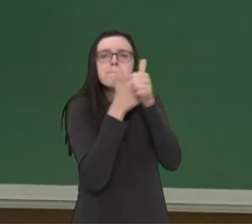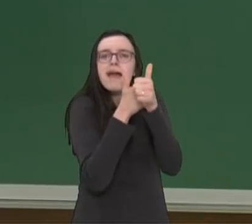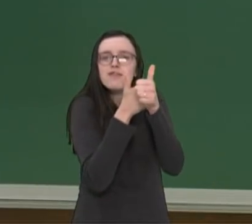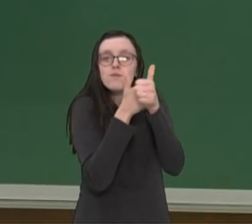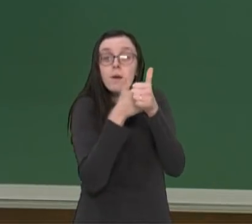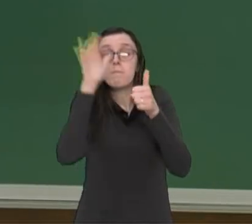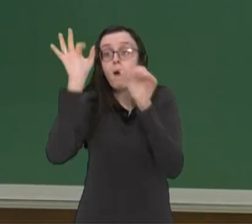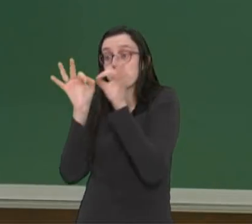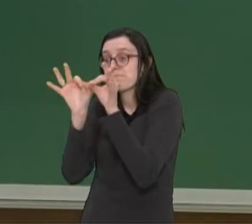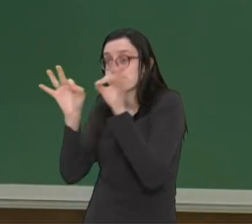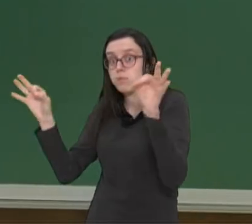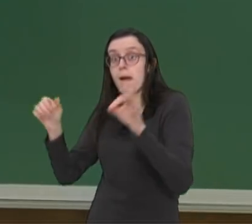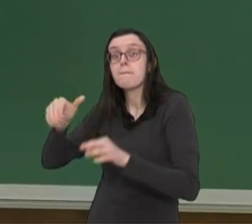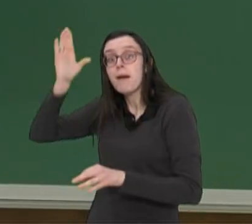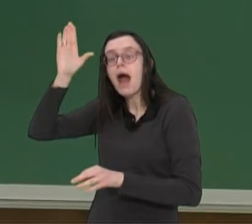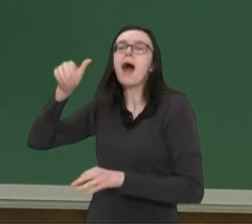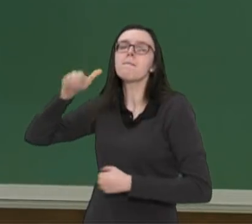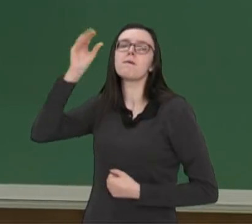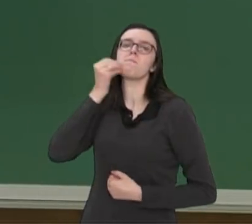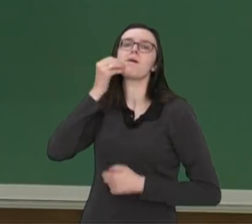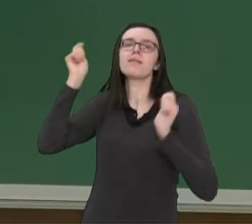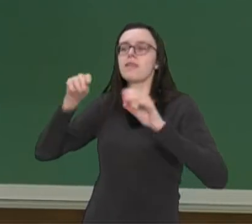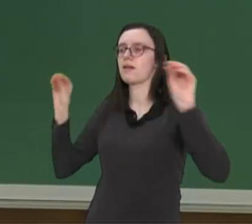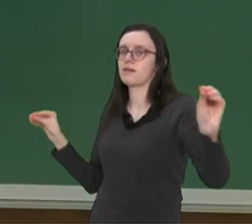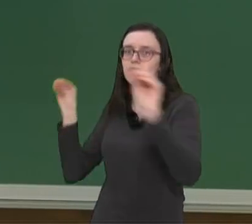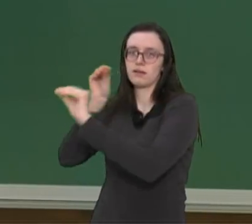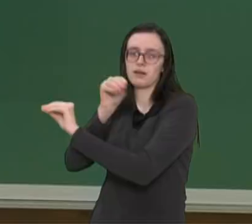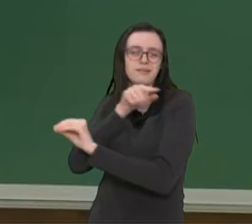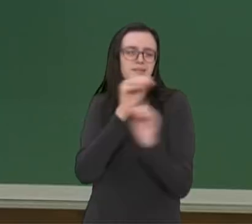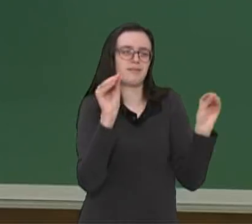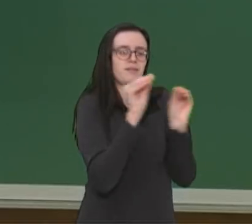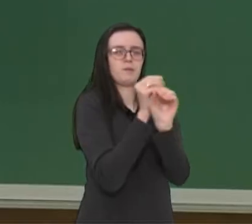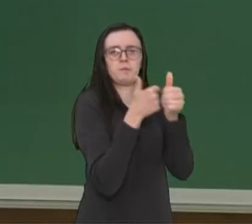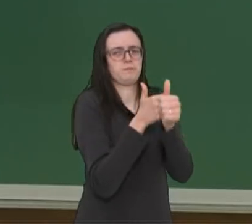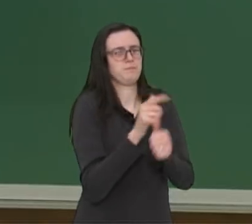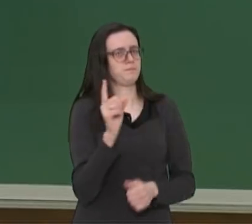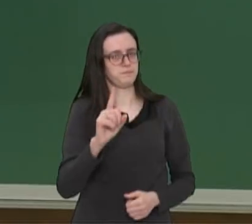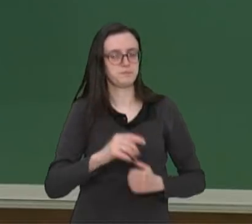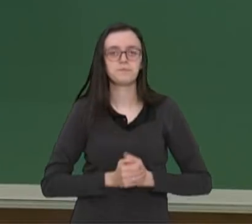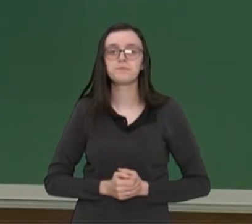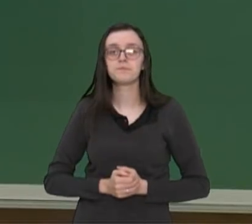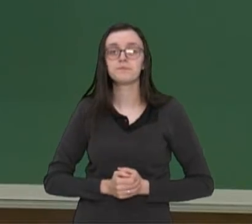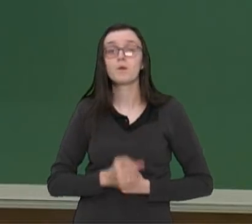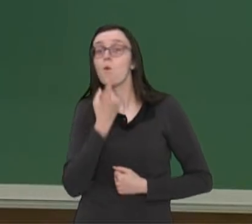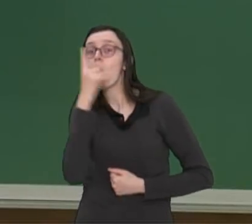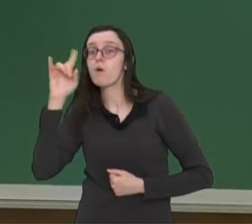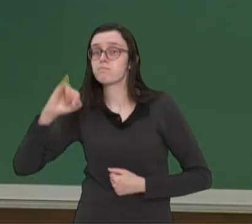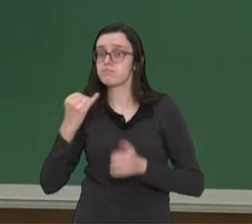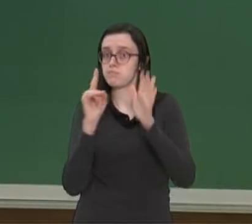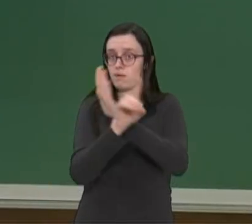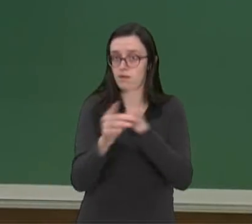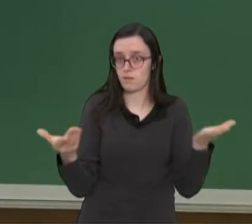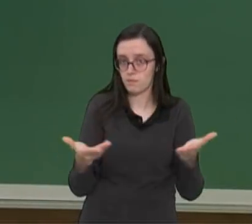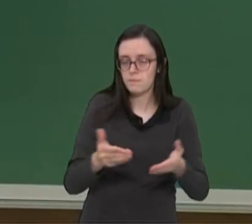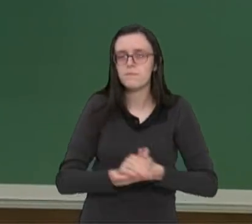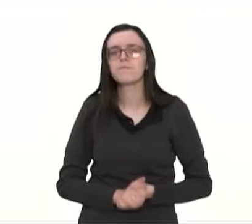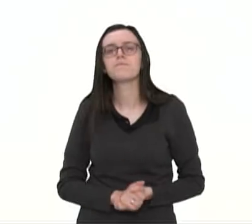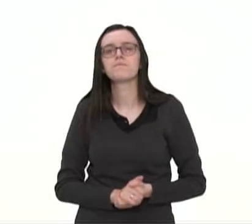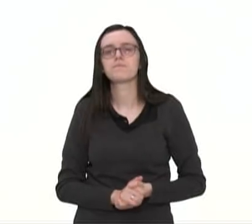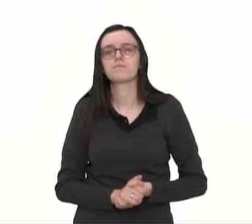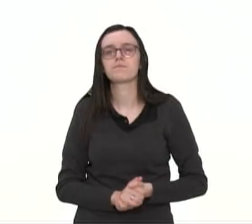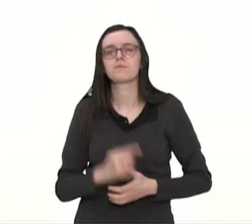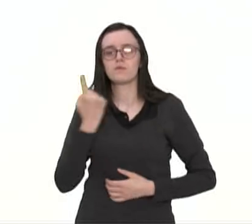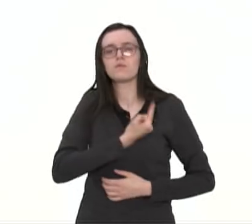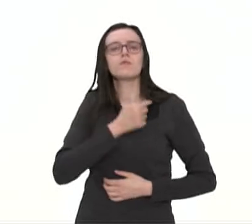Então, quanto maior a distância, maior é a chance de ocorrer esse processo, ok? Para o nosso último quiz. Consideremos